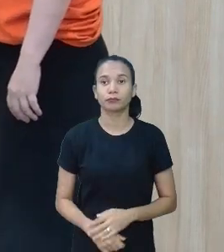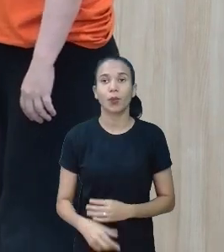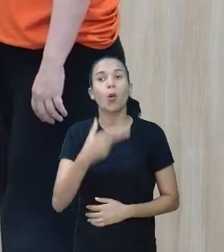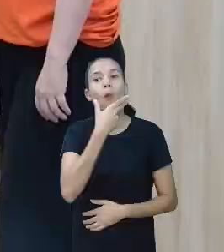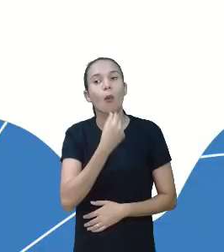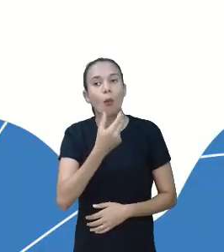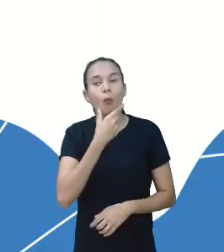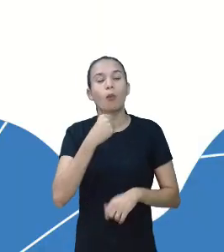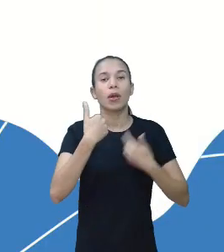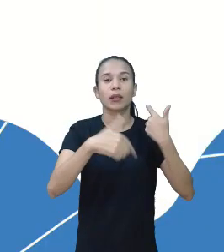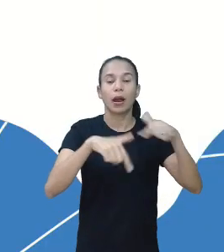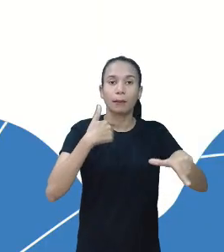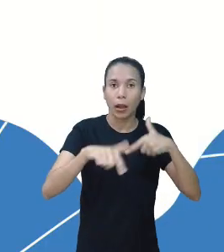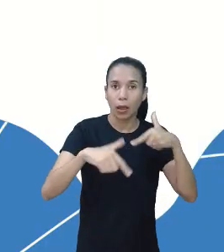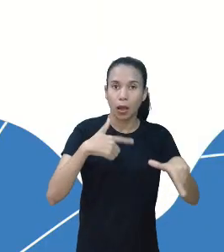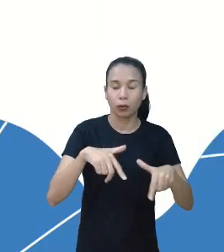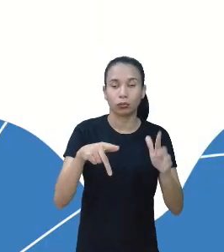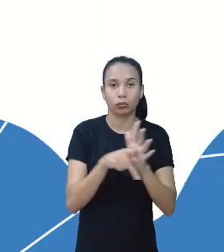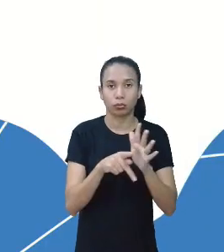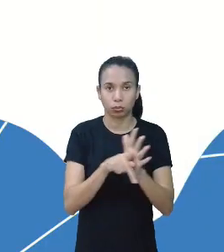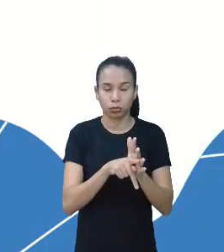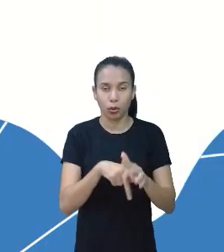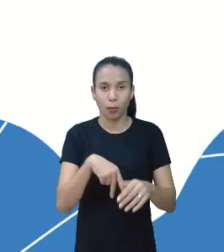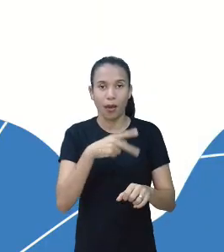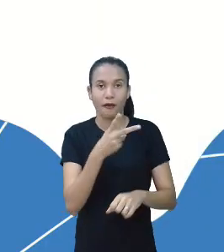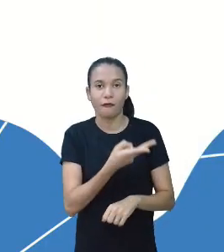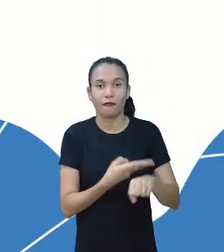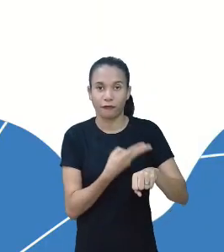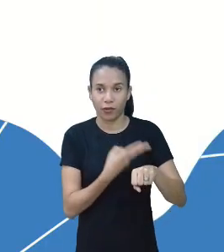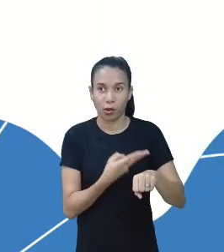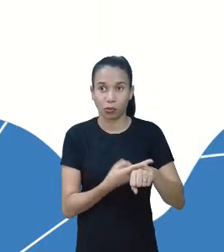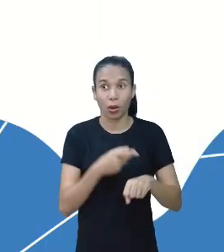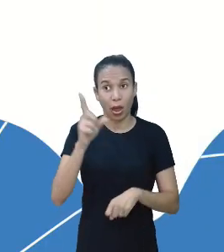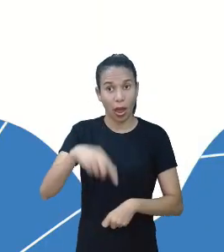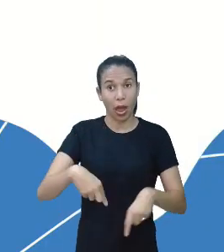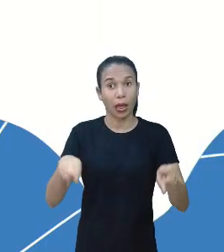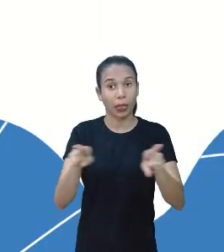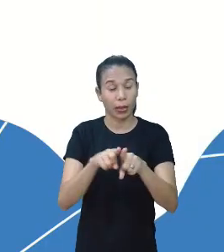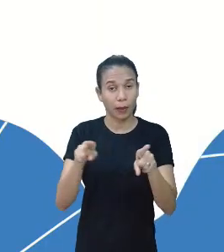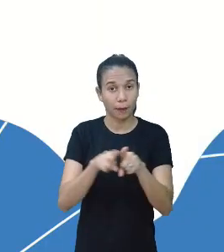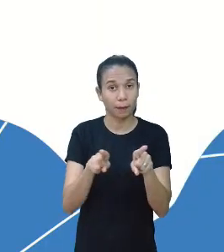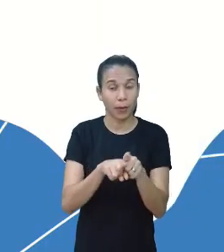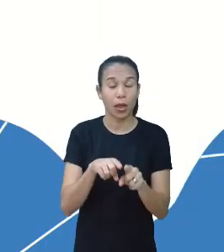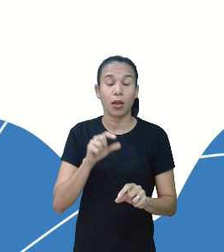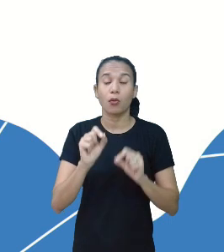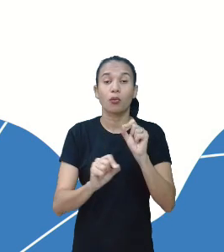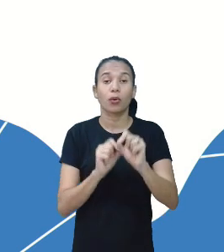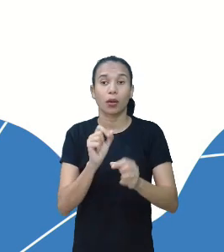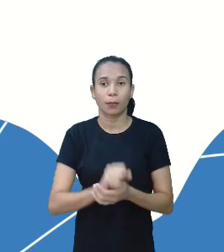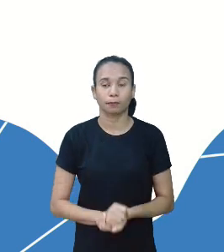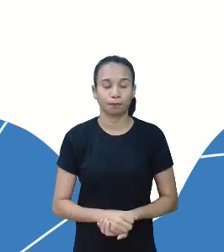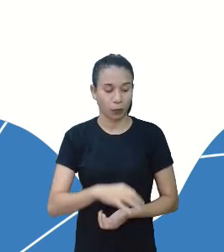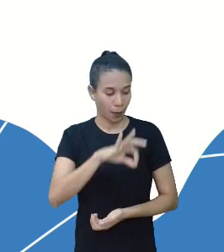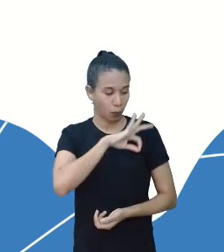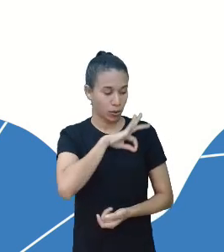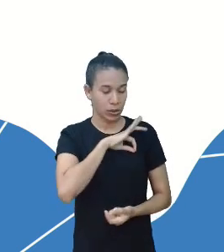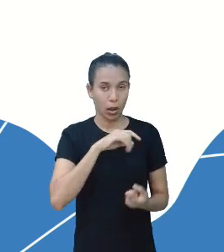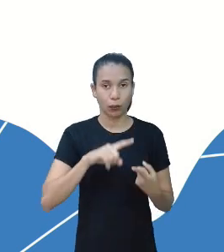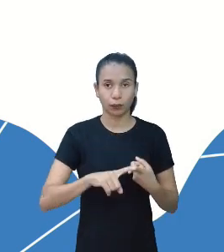homem que estava trabalhando em uma vidraçaria é também identificado como